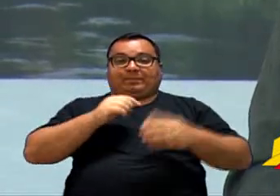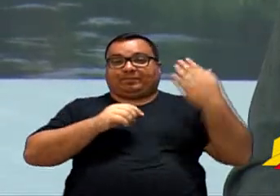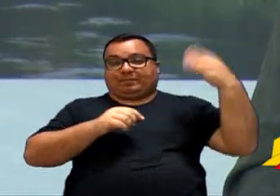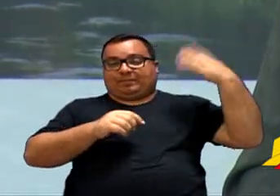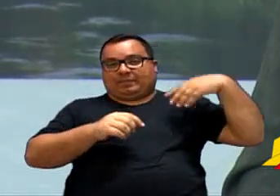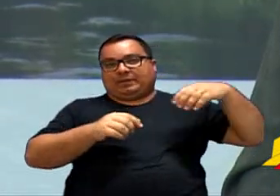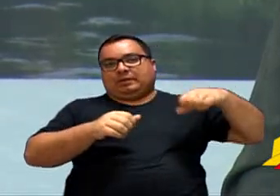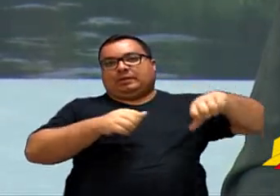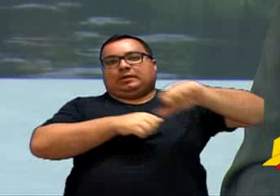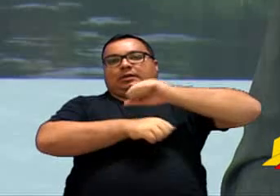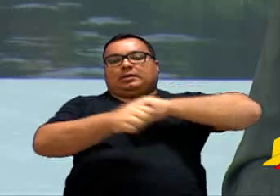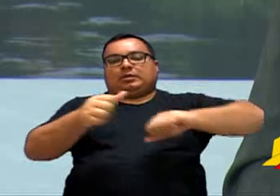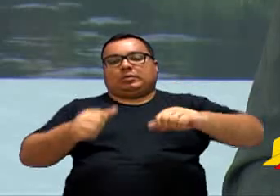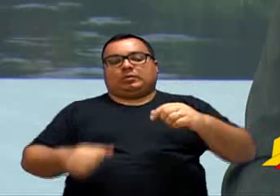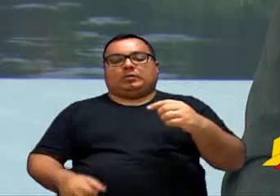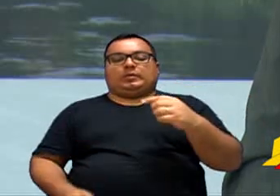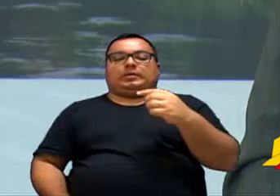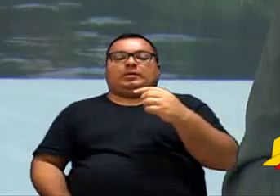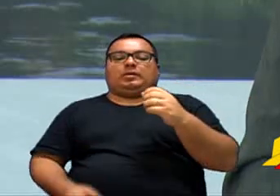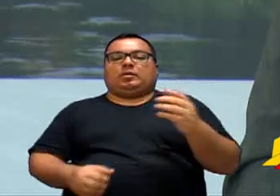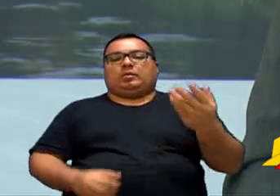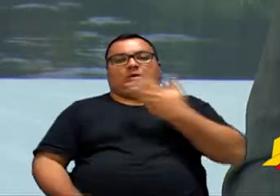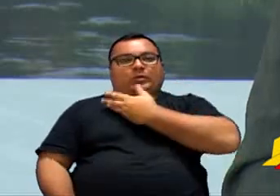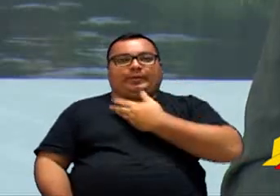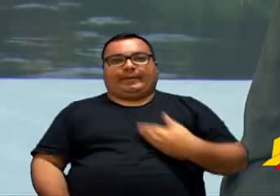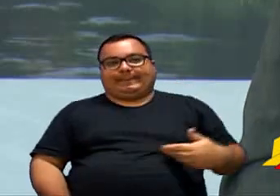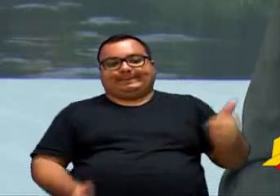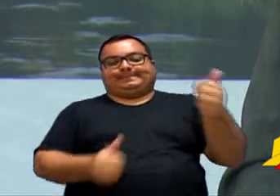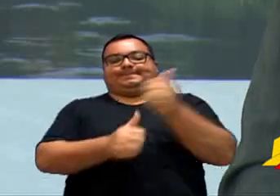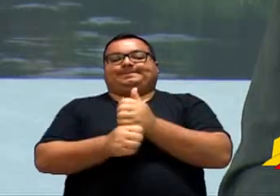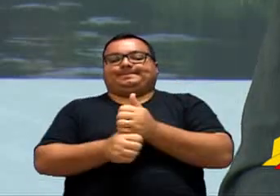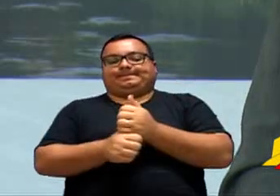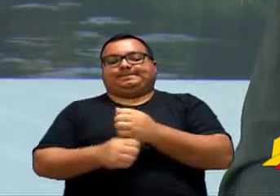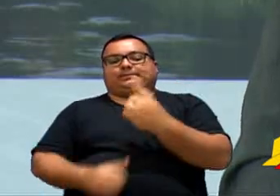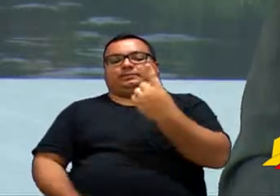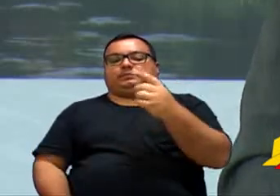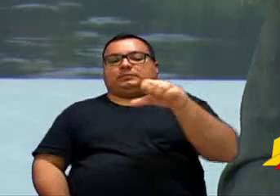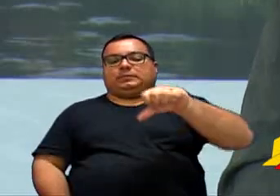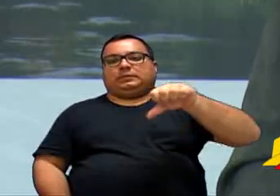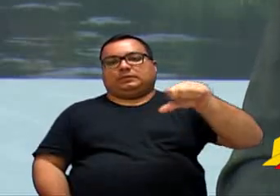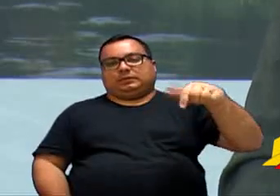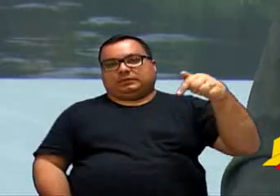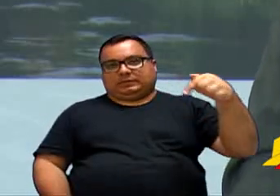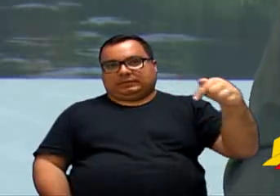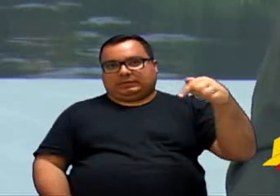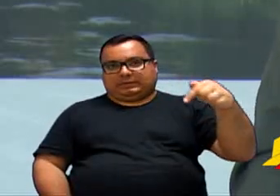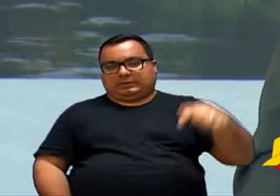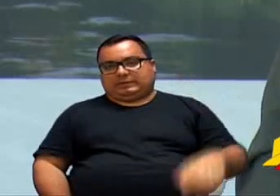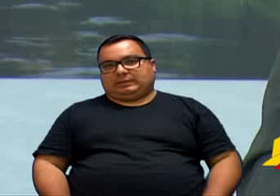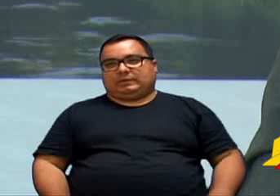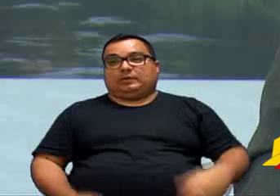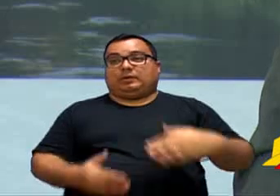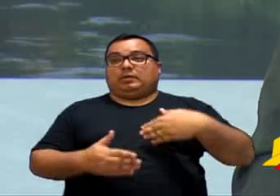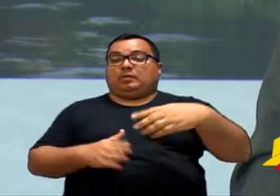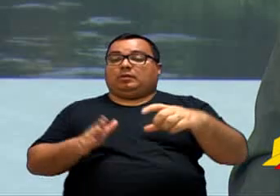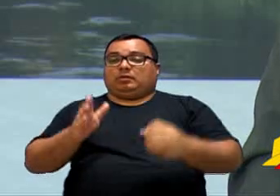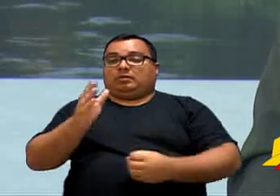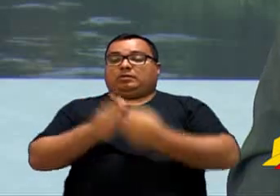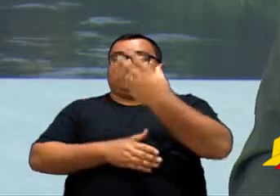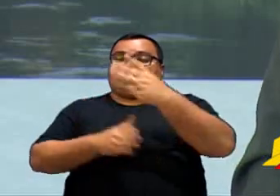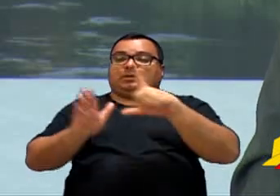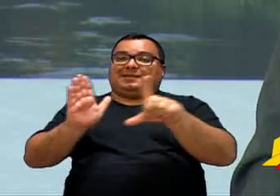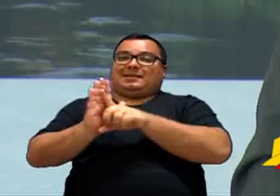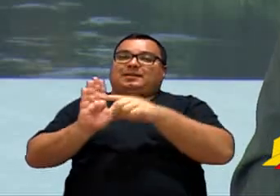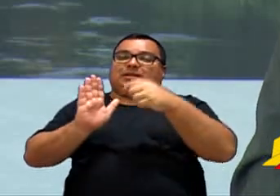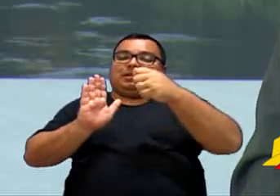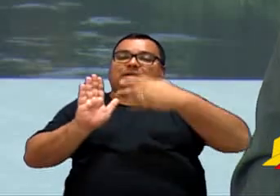97, o governo municipal criou uma autoanistia, onde zerou, mandou